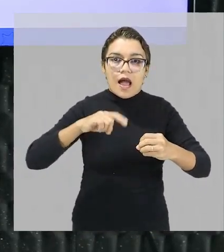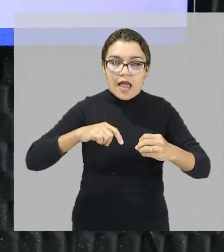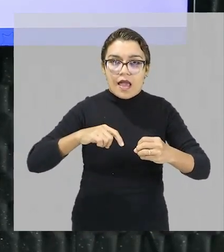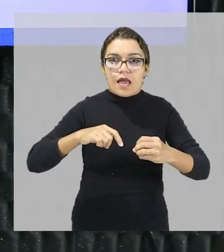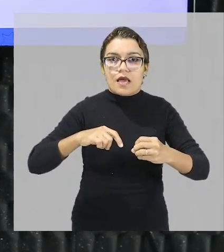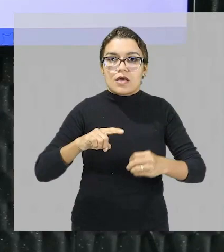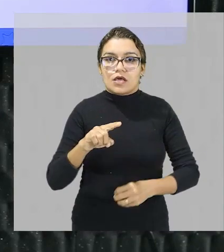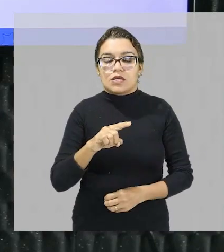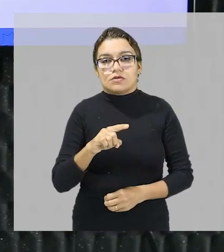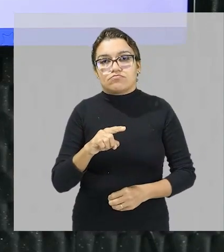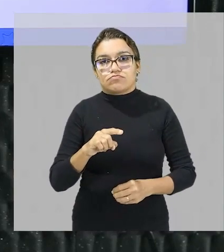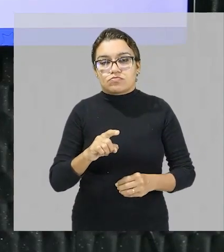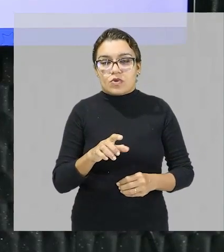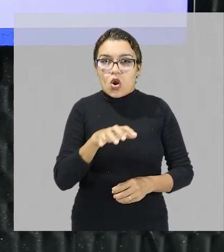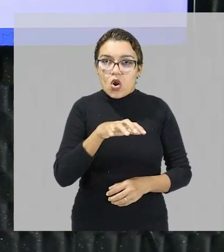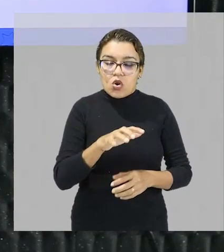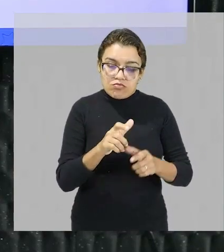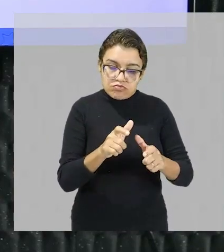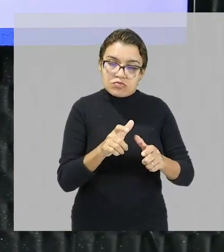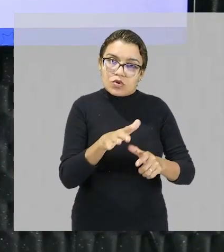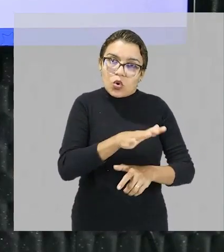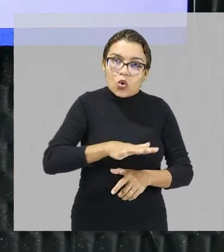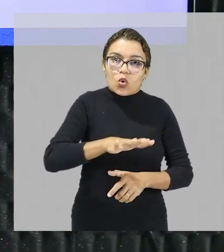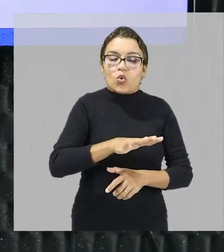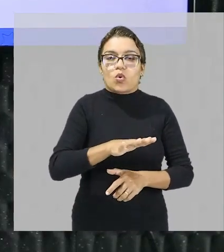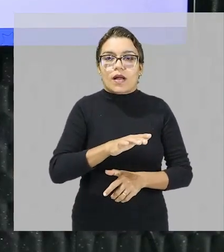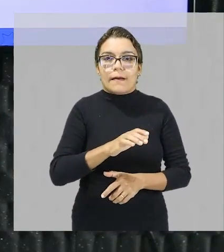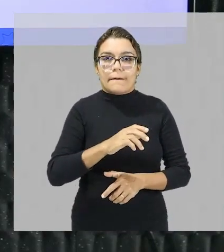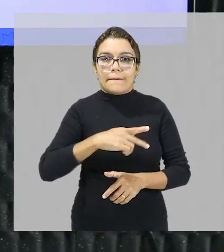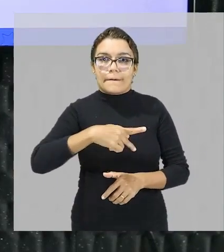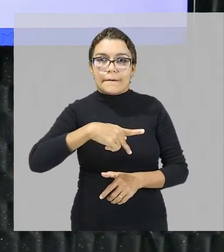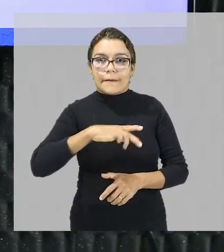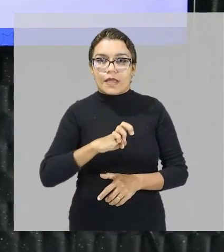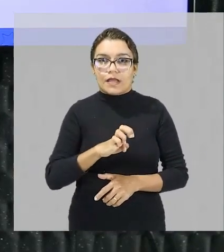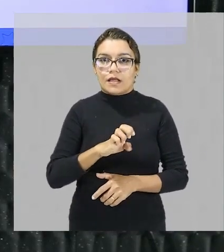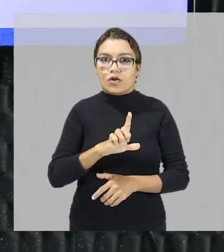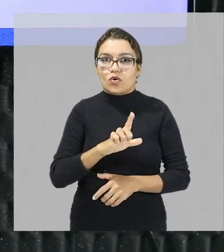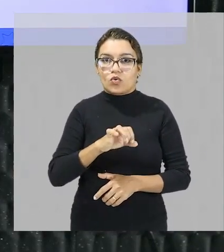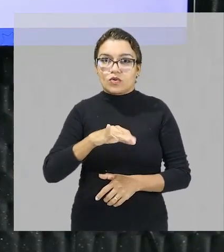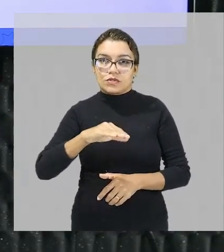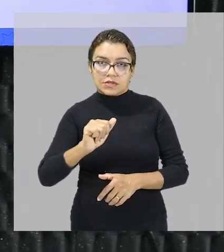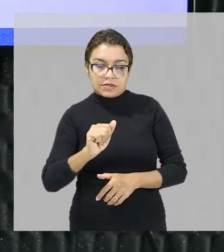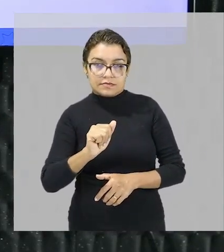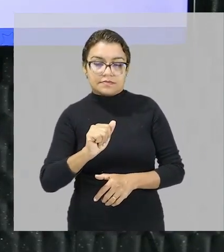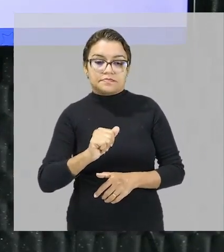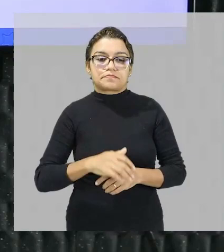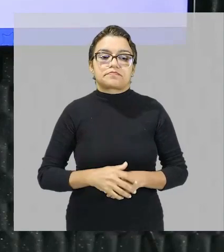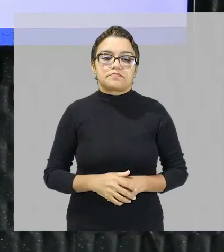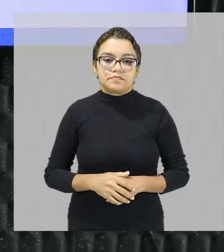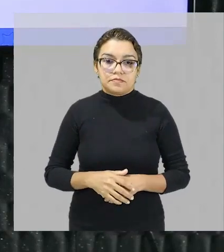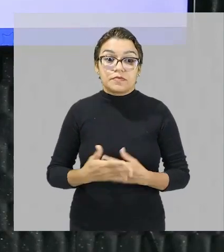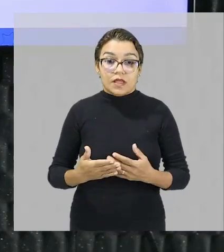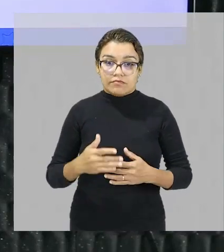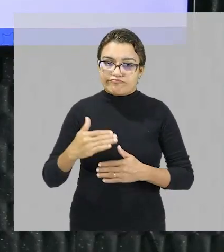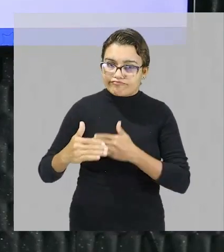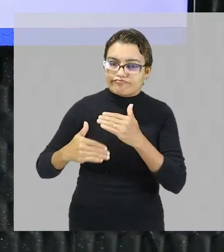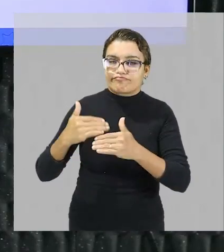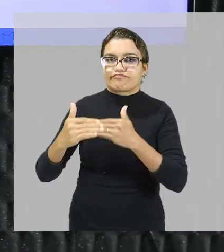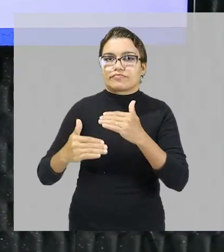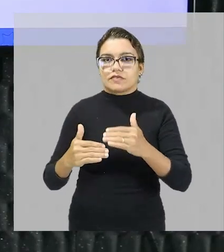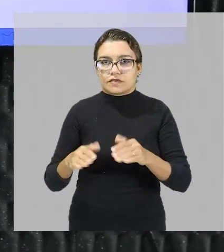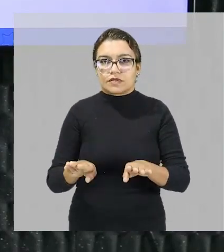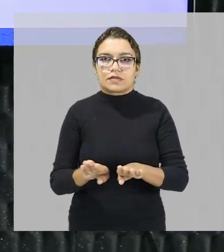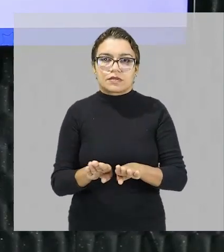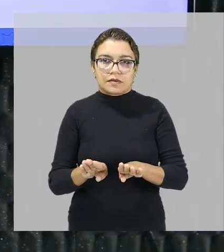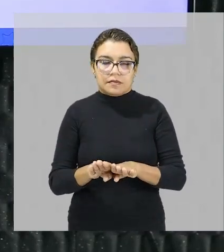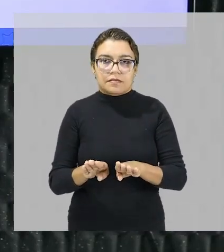zona pelúcida, tá? Então, o folículo estimulante, ele estimula a produção da zona pelúcida e o desenvolvimento de uma cápsula